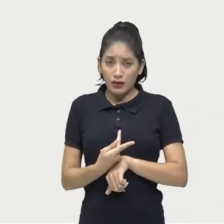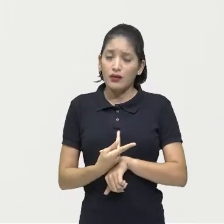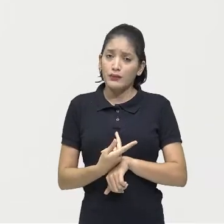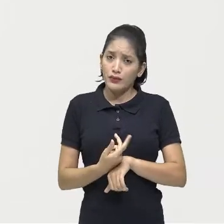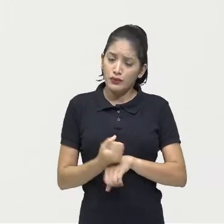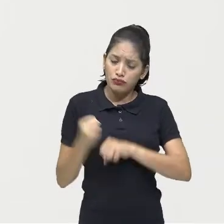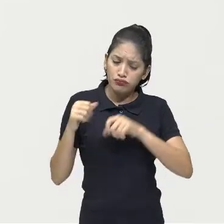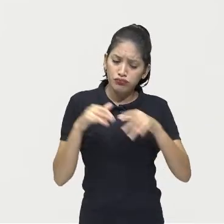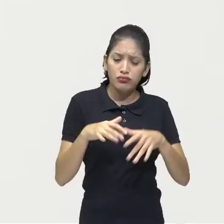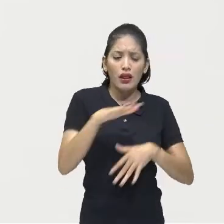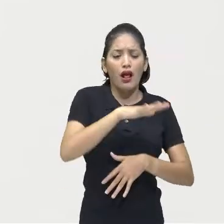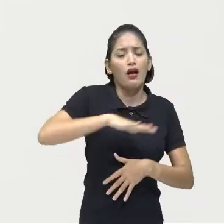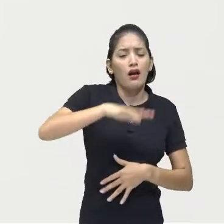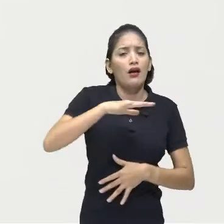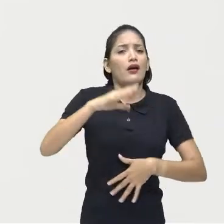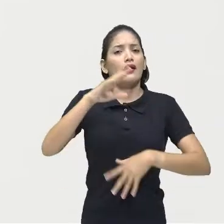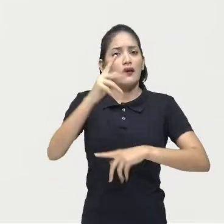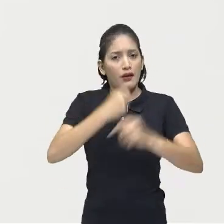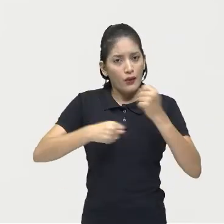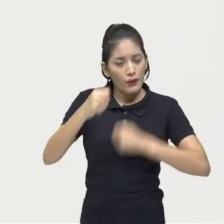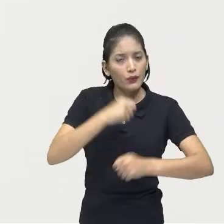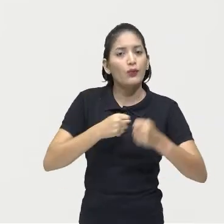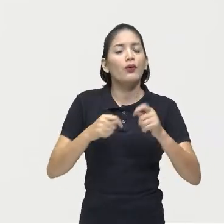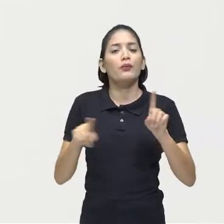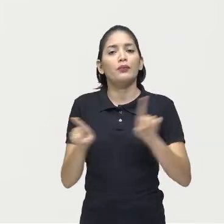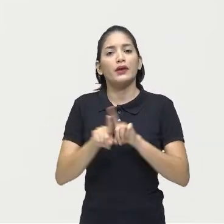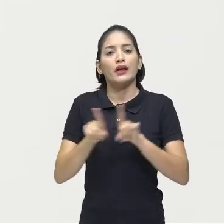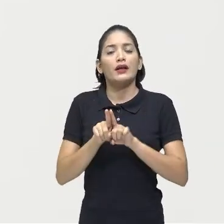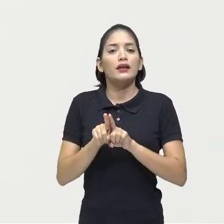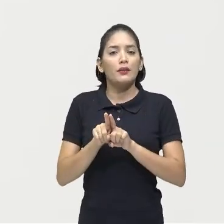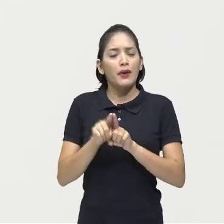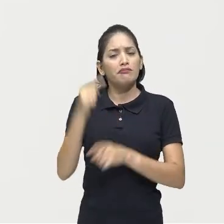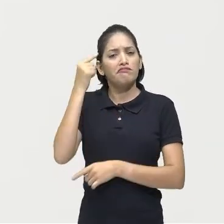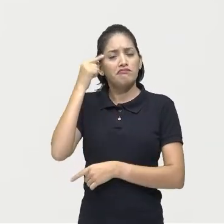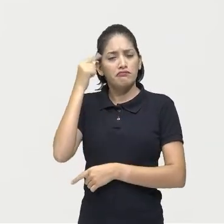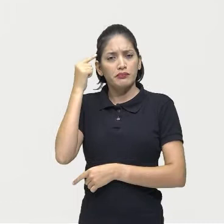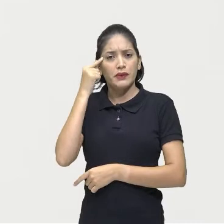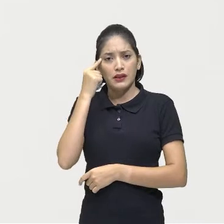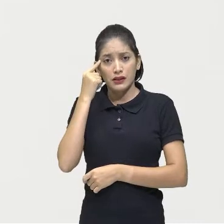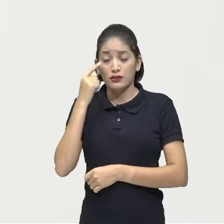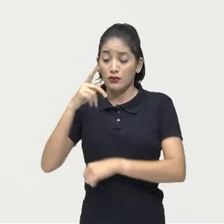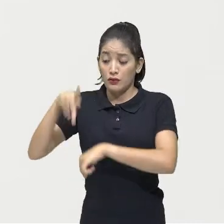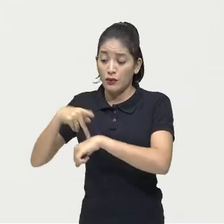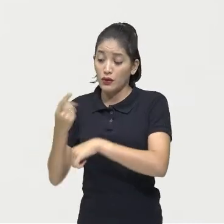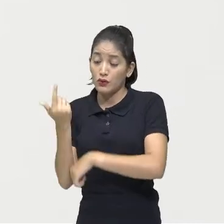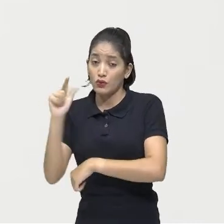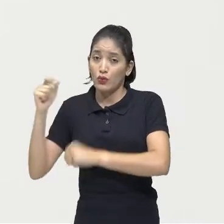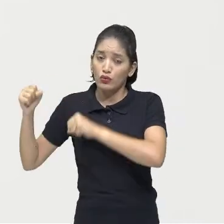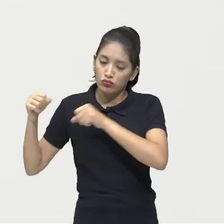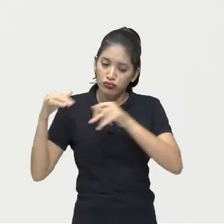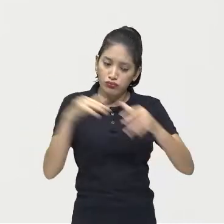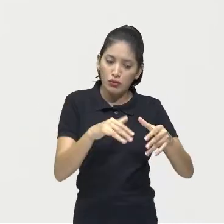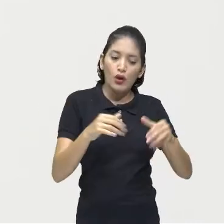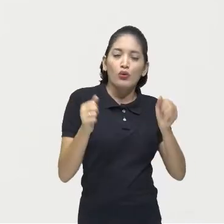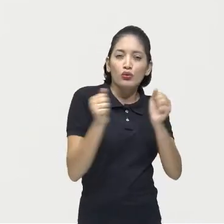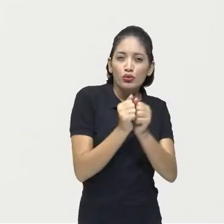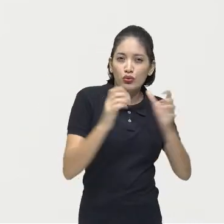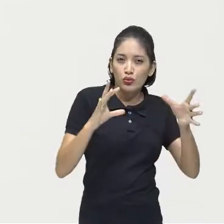bloco econômico, principalmente aí também visando a integração desses países com a